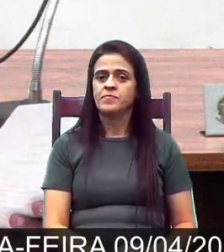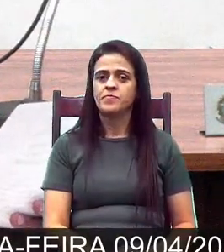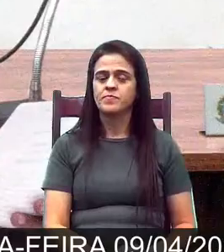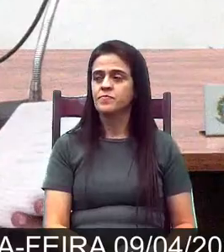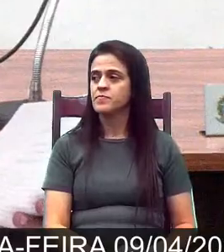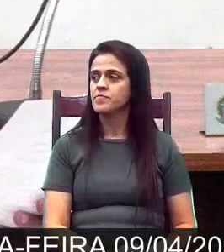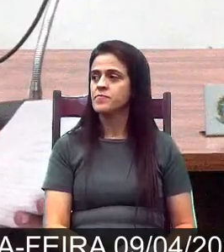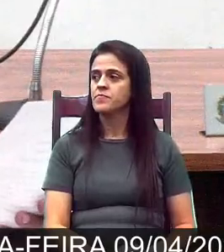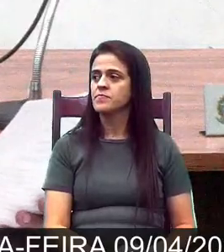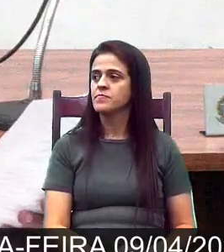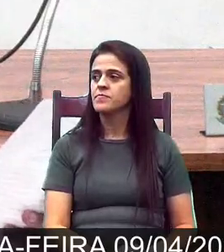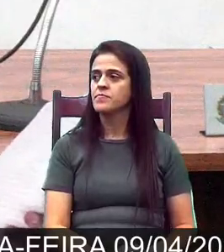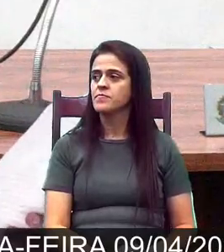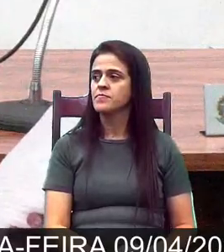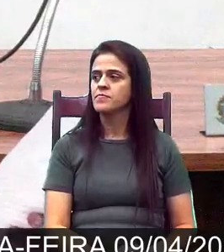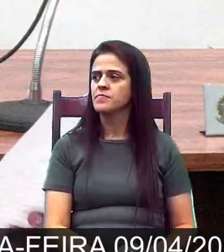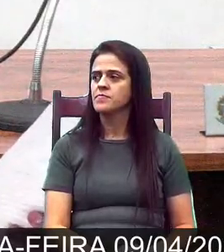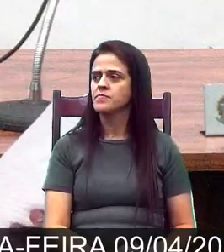5 braços de